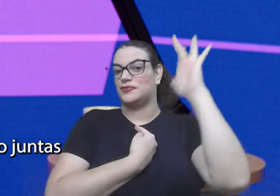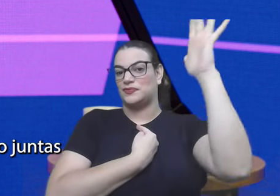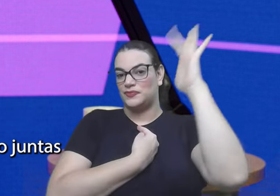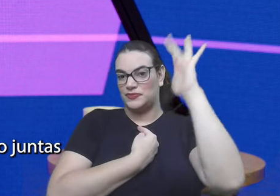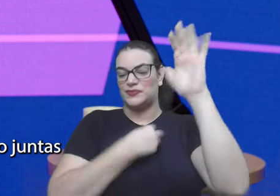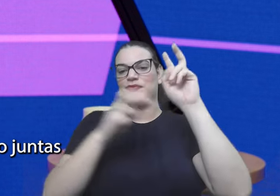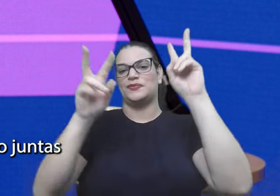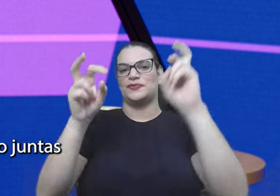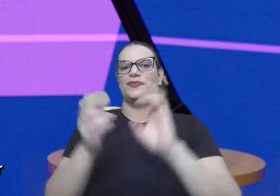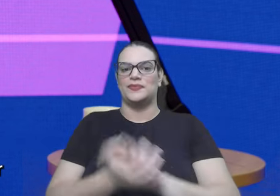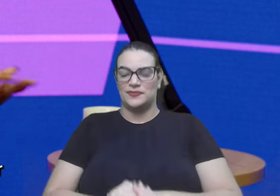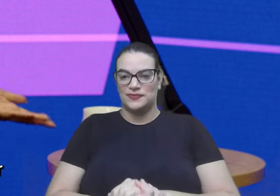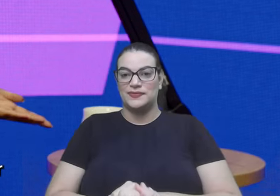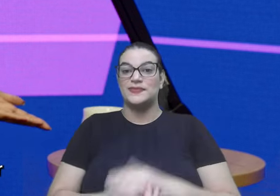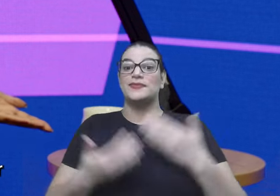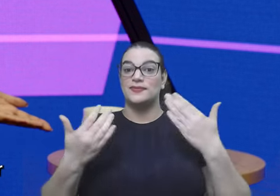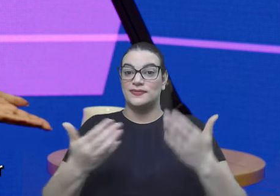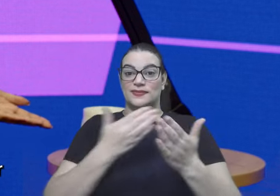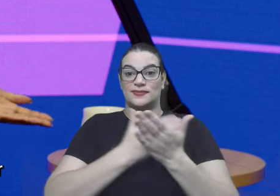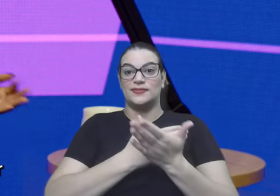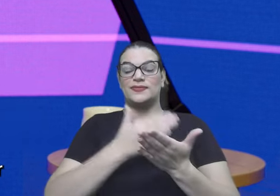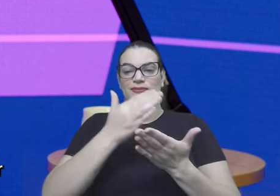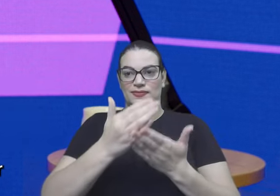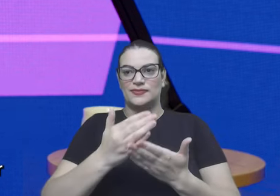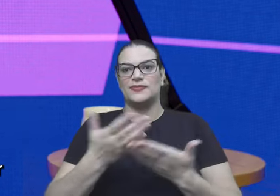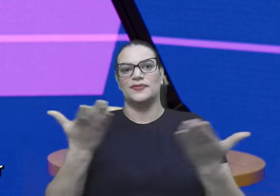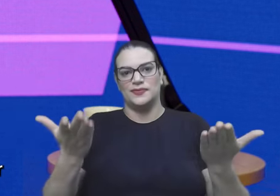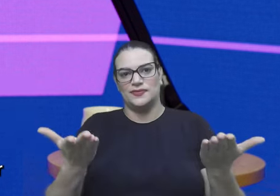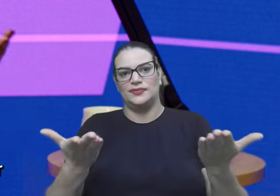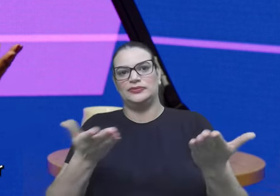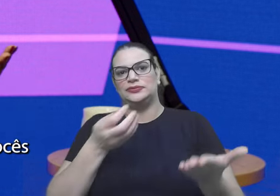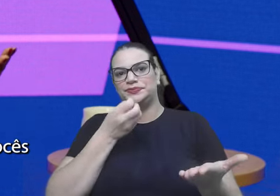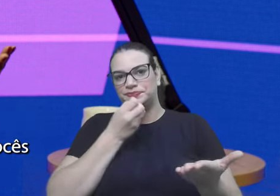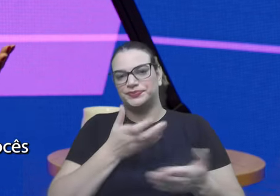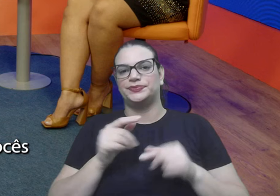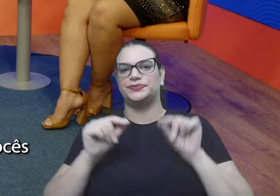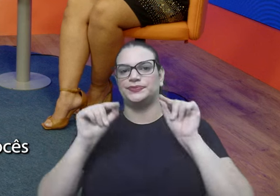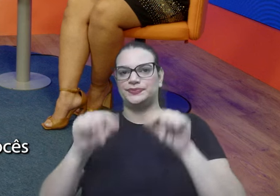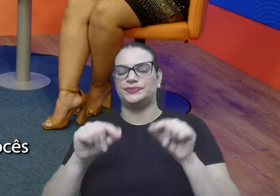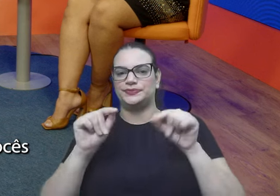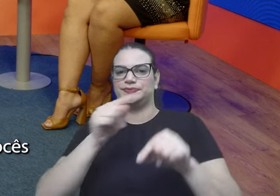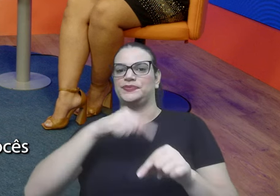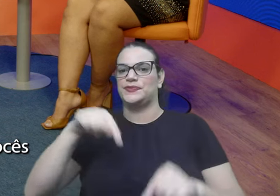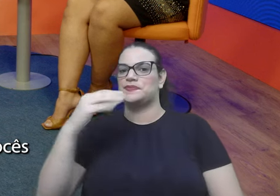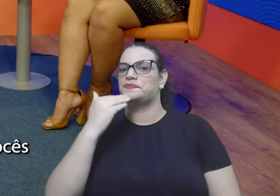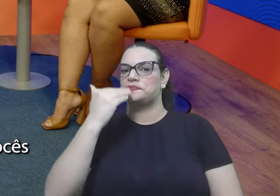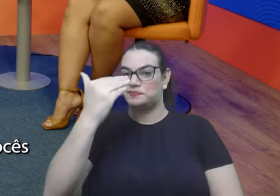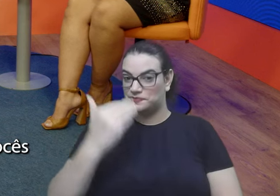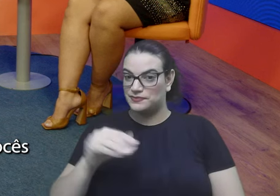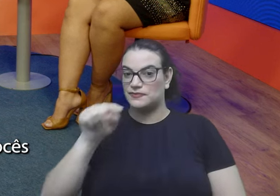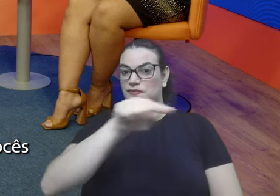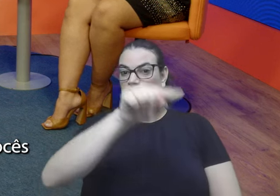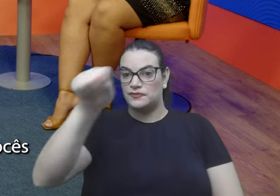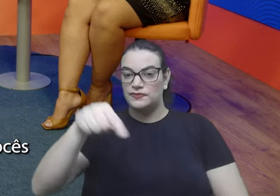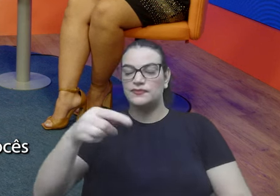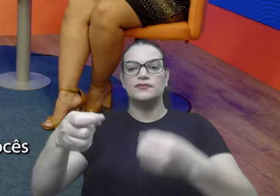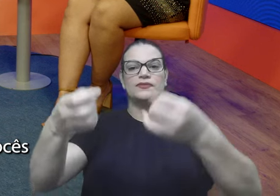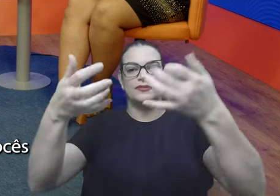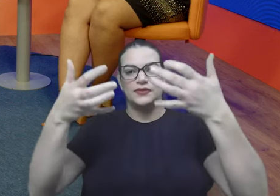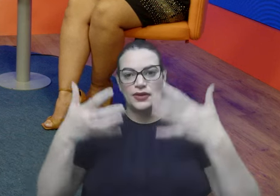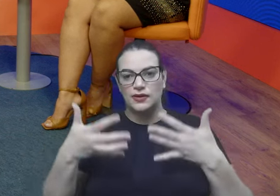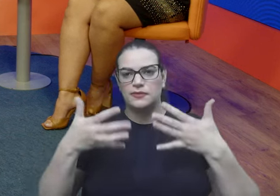junta sobre o assunto né E pra gente começar eu acho que nada melhor do que a gente pedir para vocês falarem